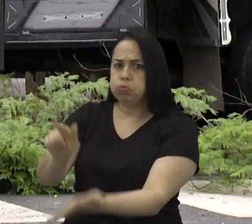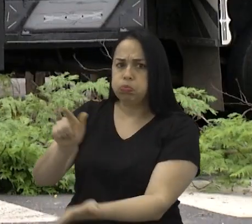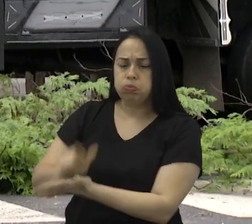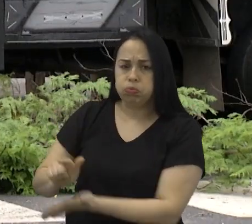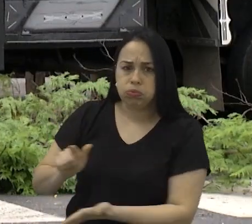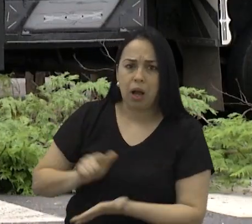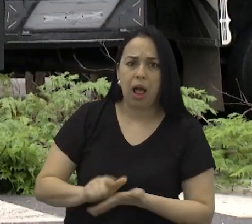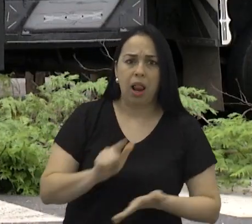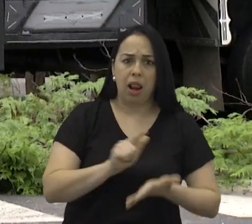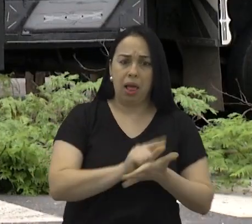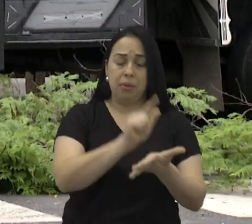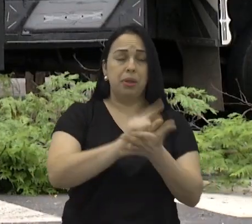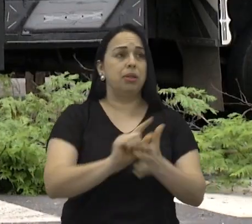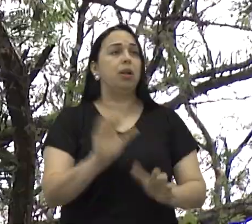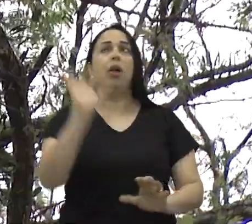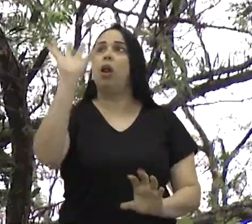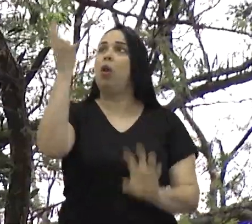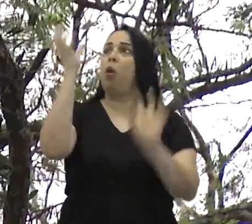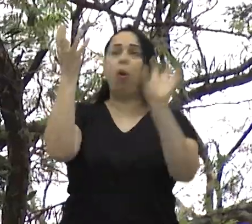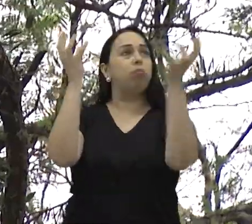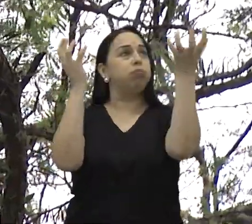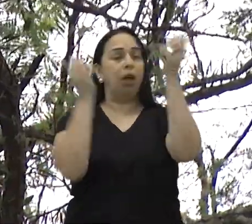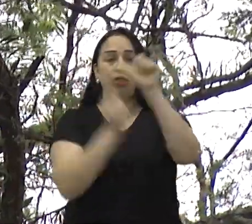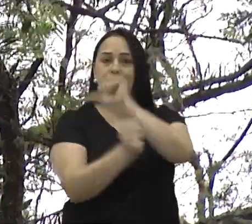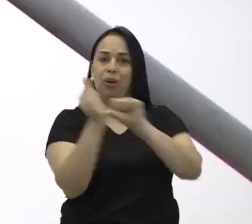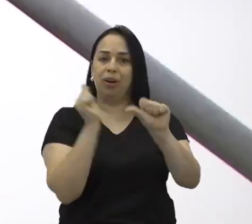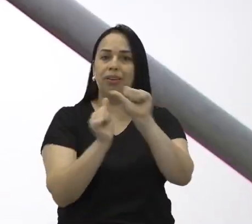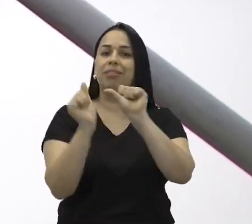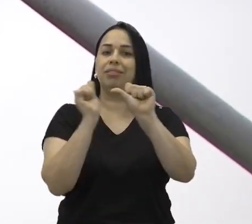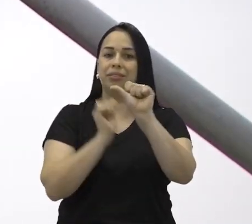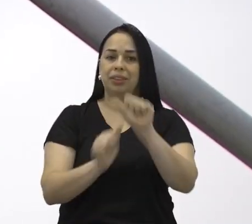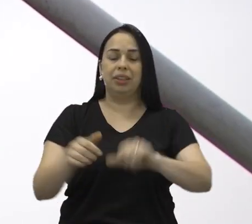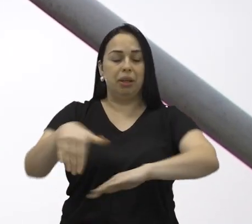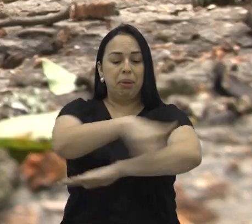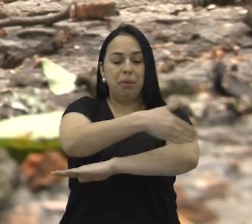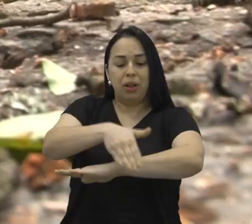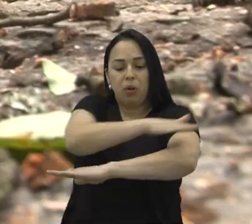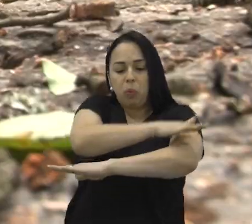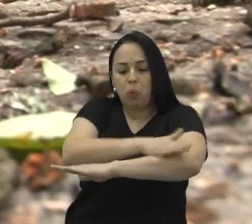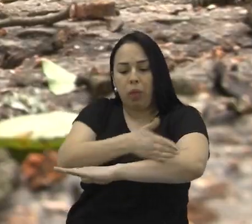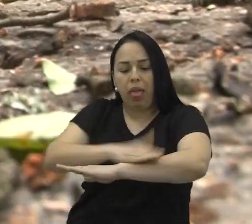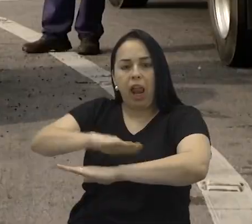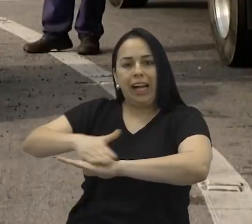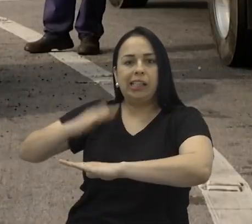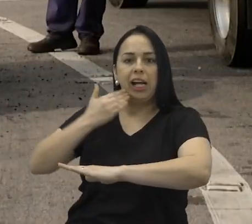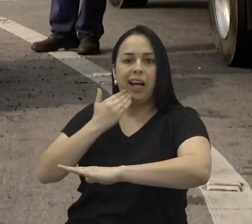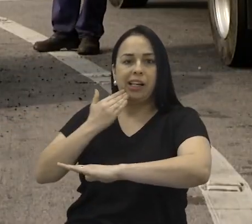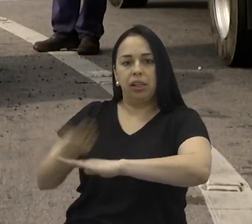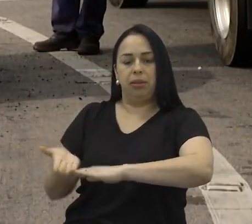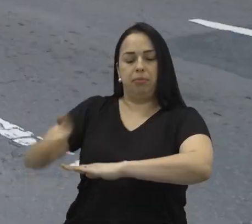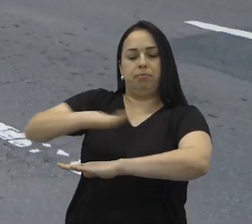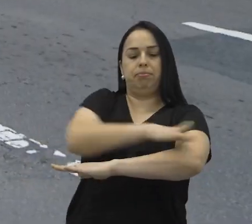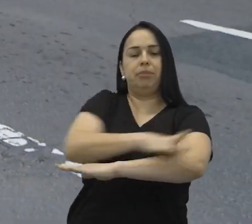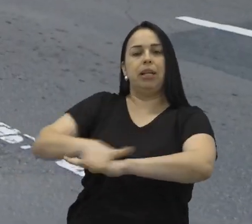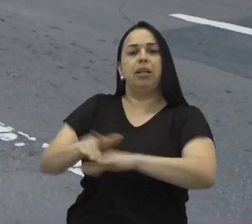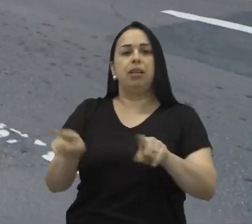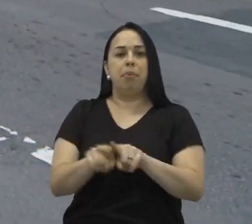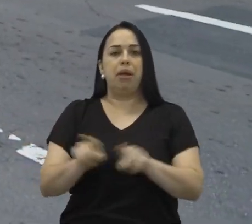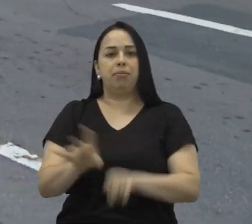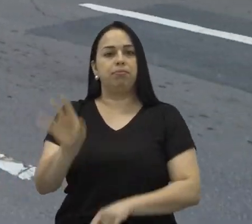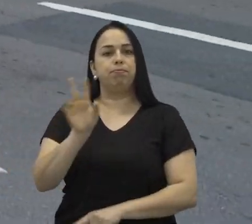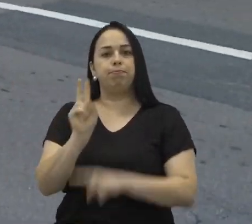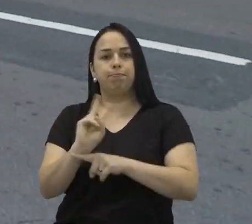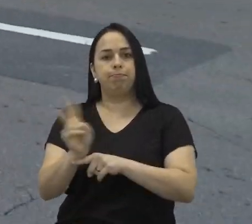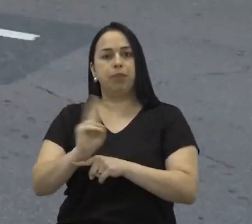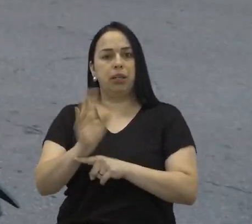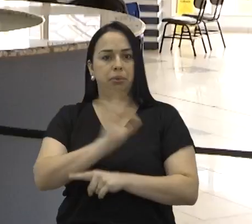de manutenção pública na cidade, como podas de árvores, troca de lâmpadas, limpeza pública, tapa-buraco e ronda policial